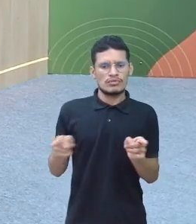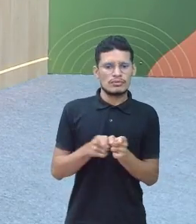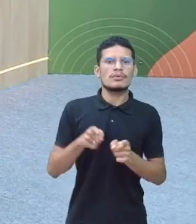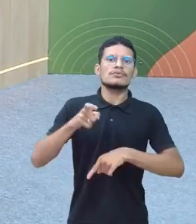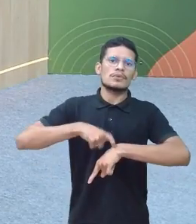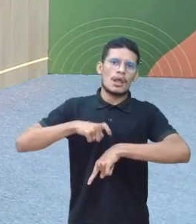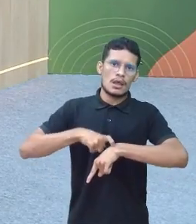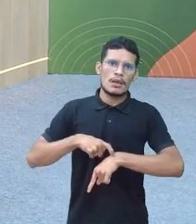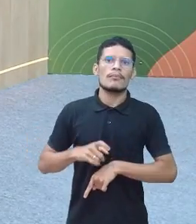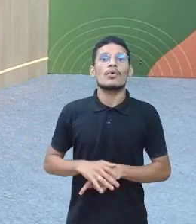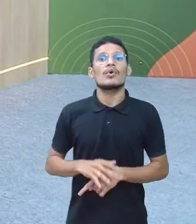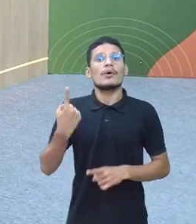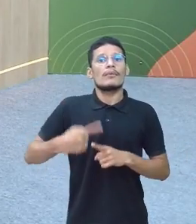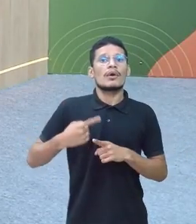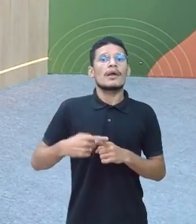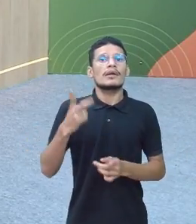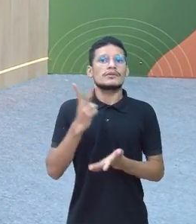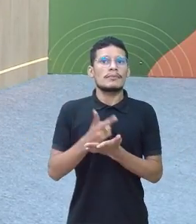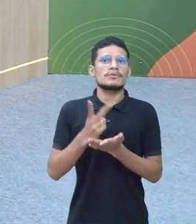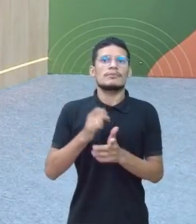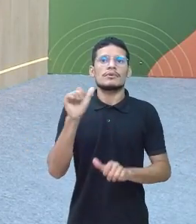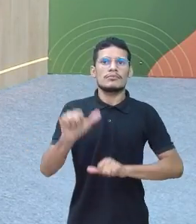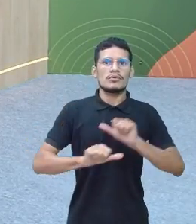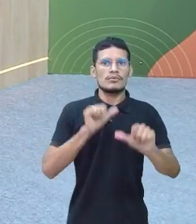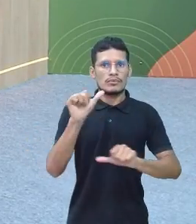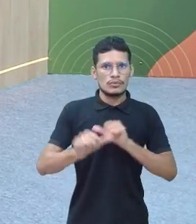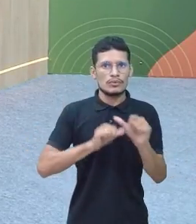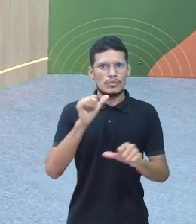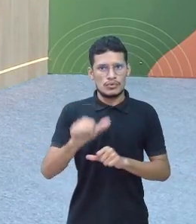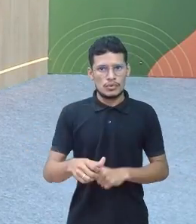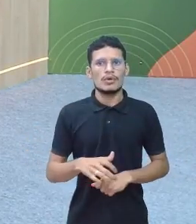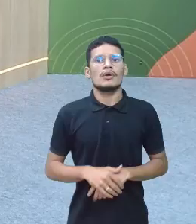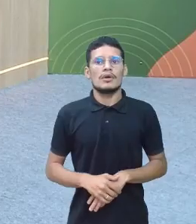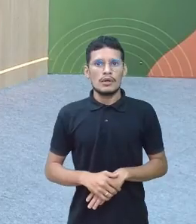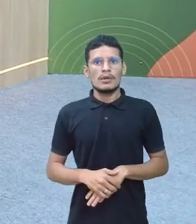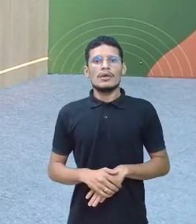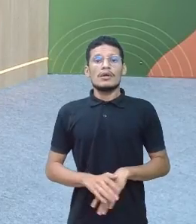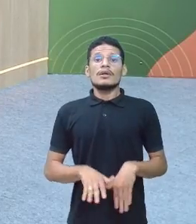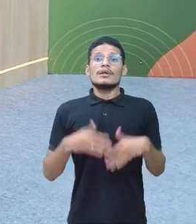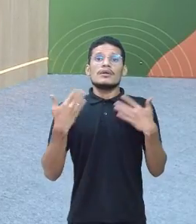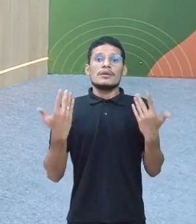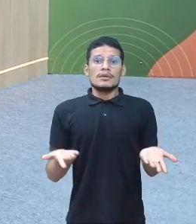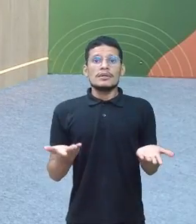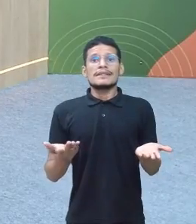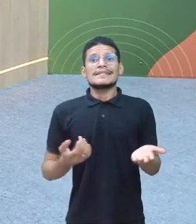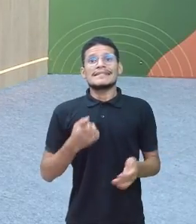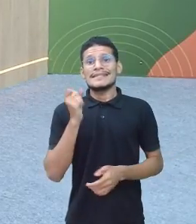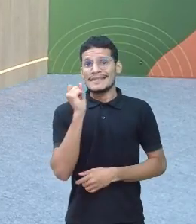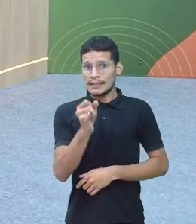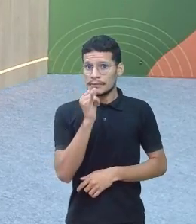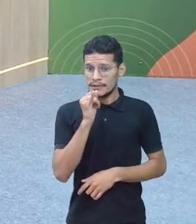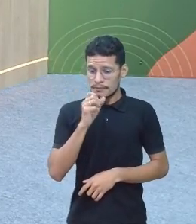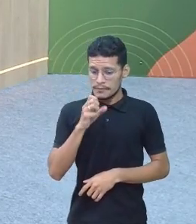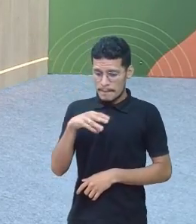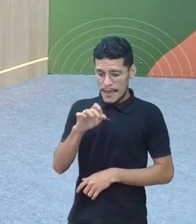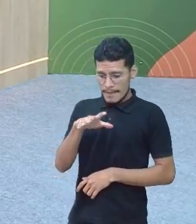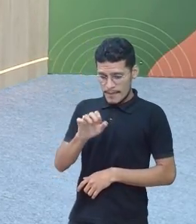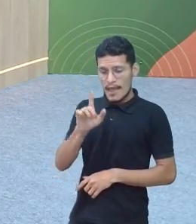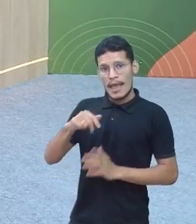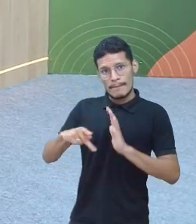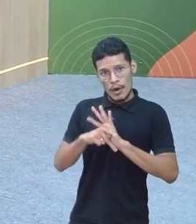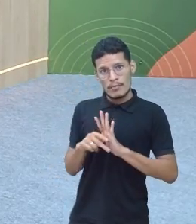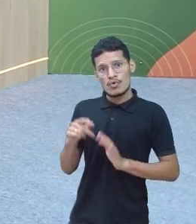né? Porque ele está sempre se renovando. Então, se o meme é o meu